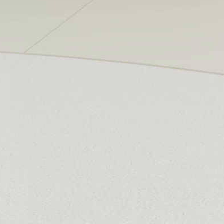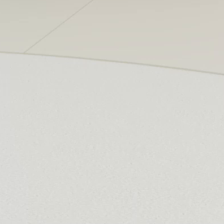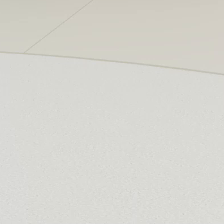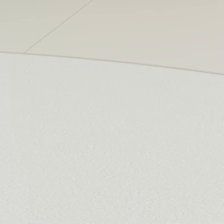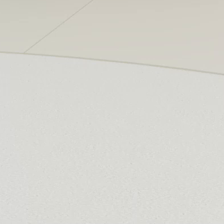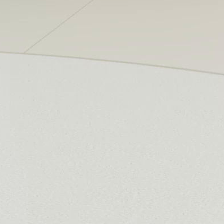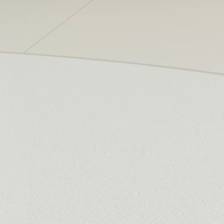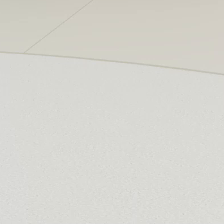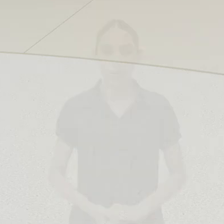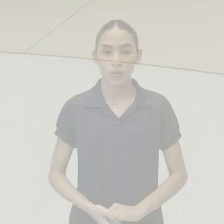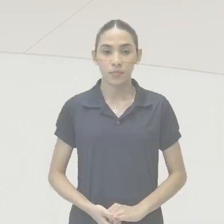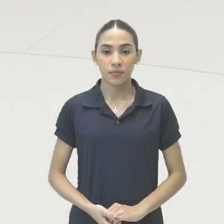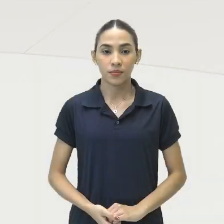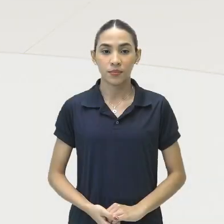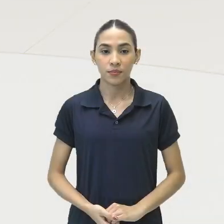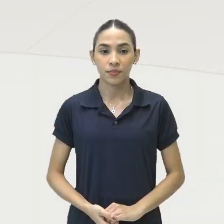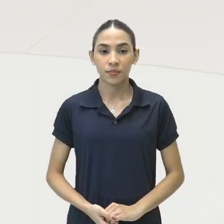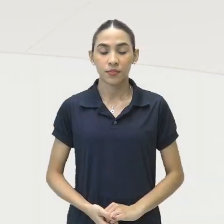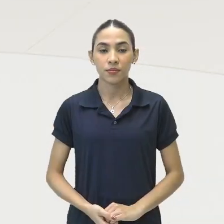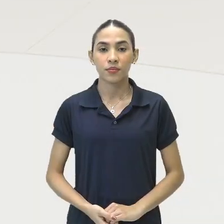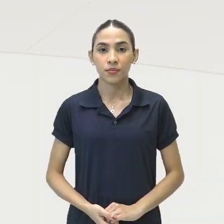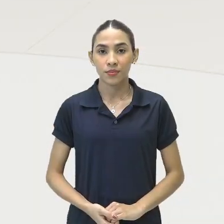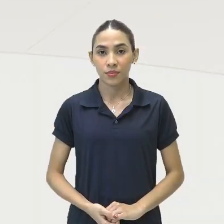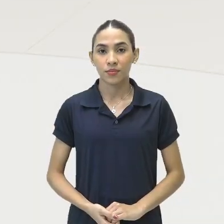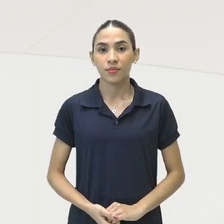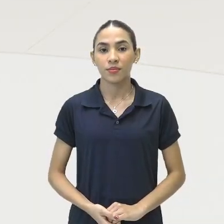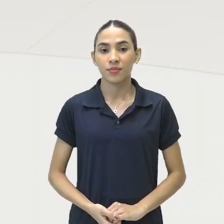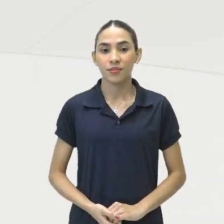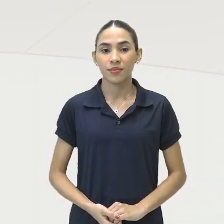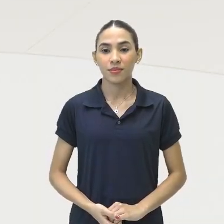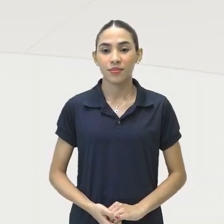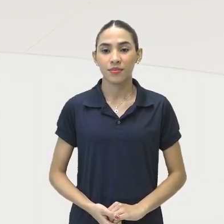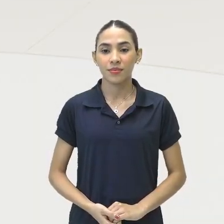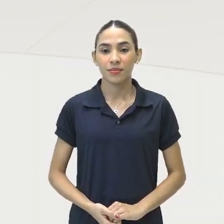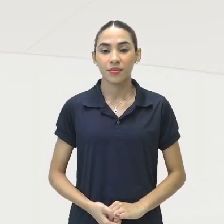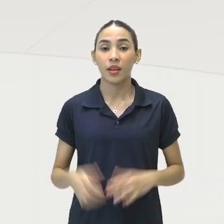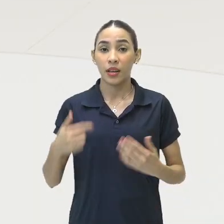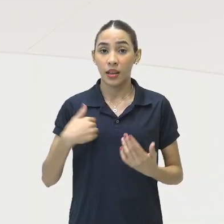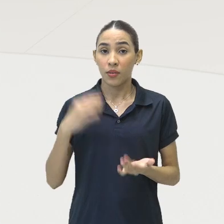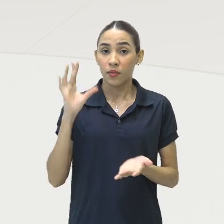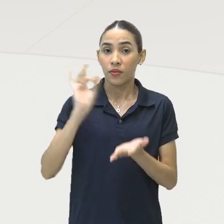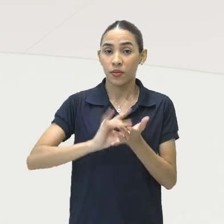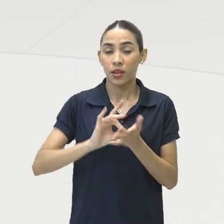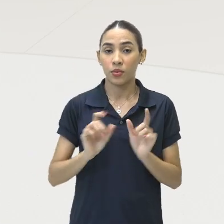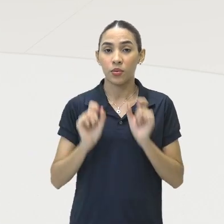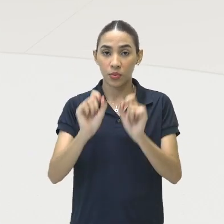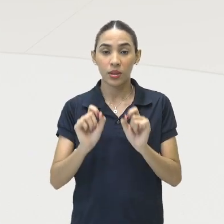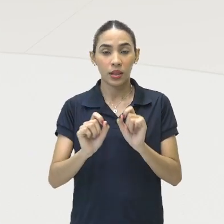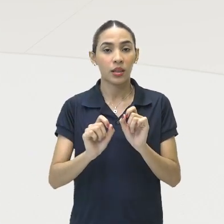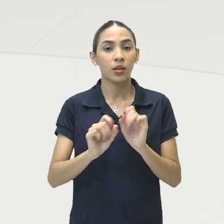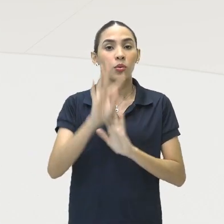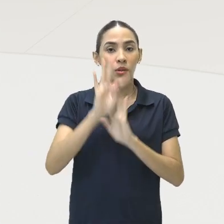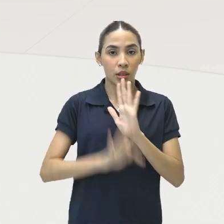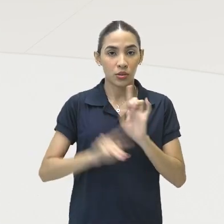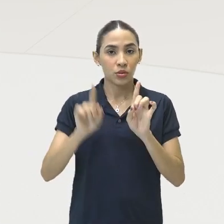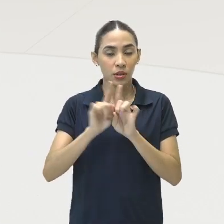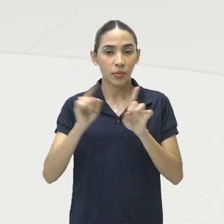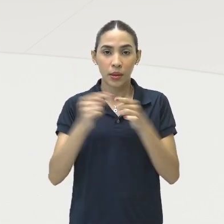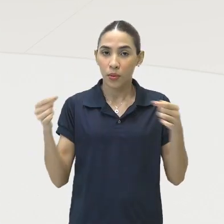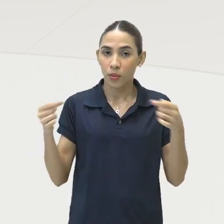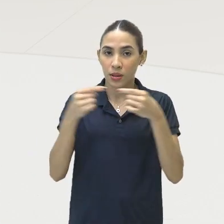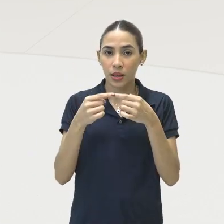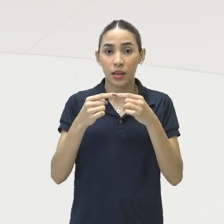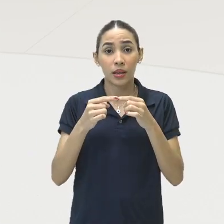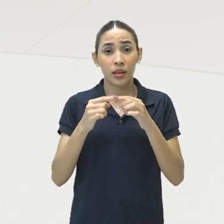está aqui na nossa tese, tá? E eu vou reafirmar essa tese também. Então, vejam que está